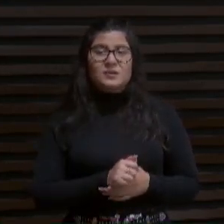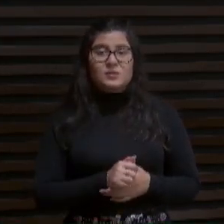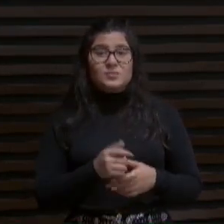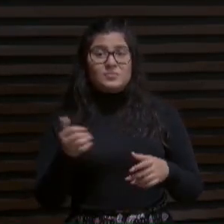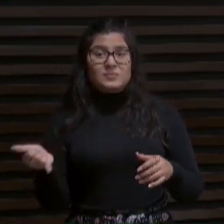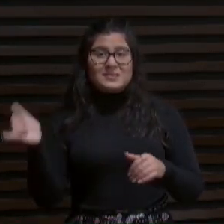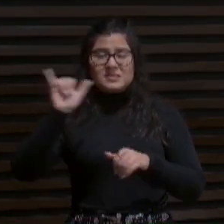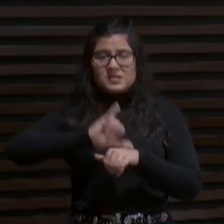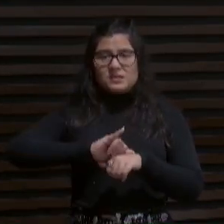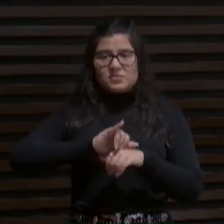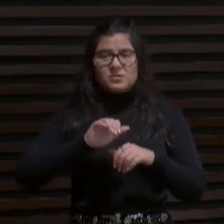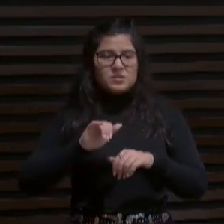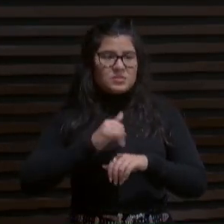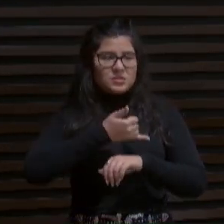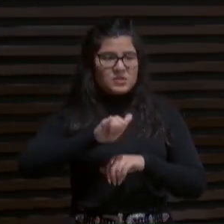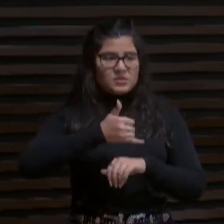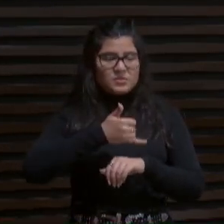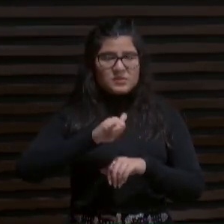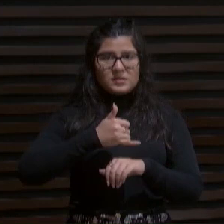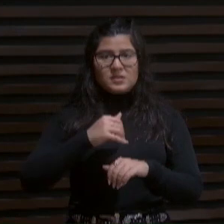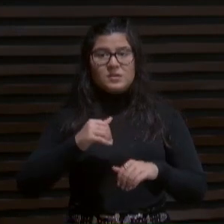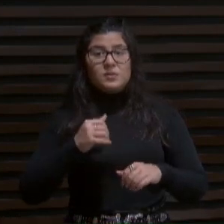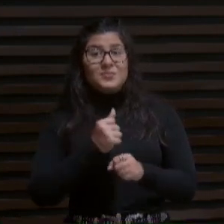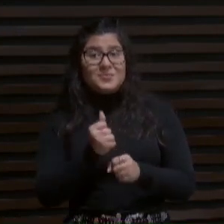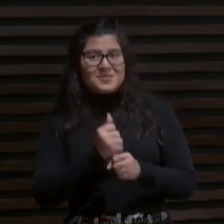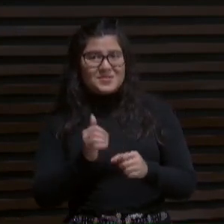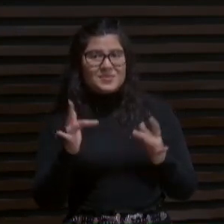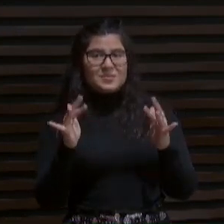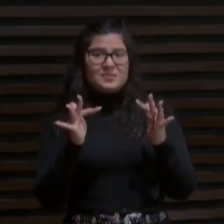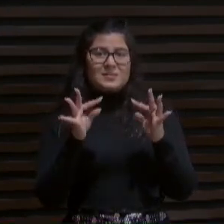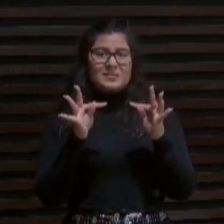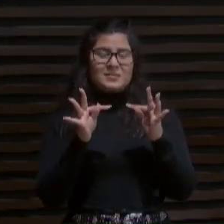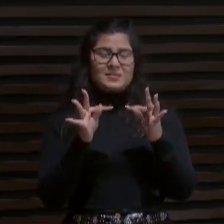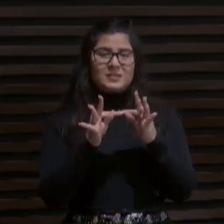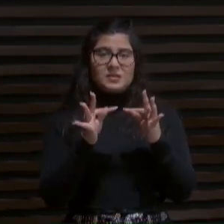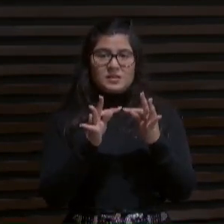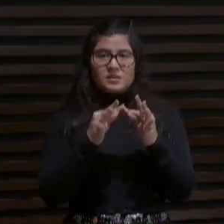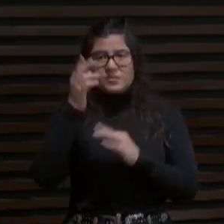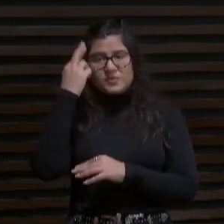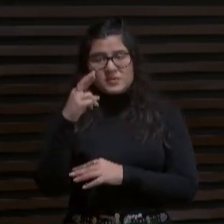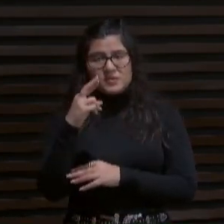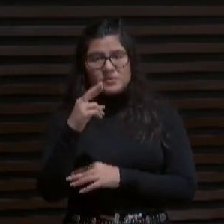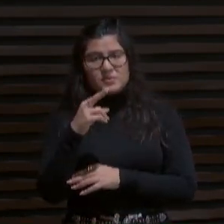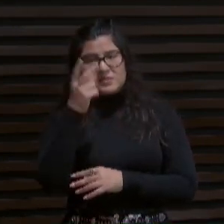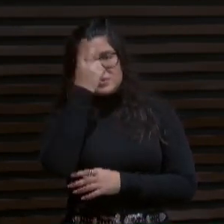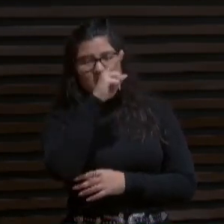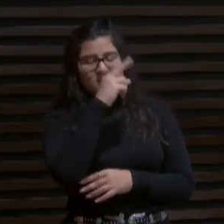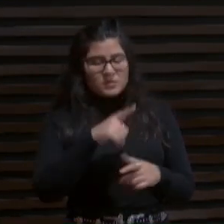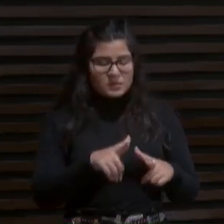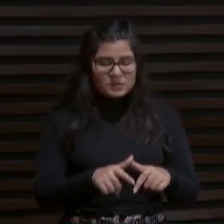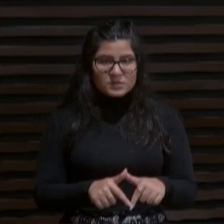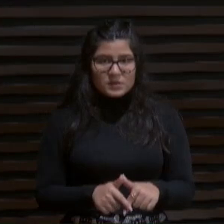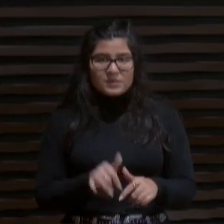Jerusalém, estava construído o templo do Senhor durante muito tempo, não é? Durante a história de Israel.